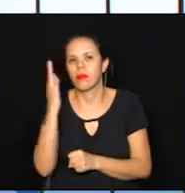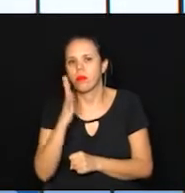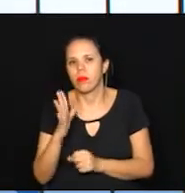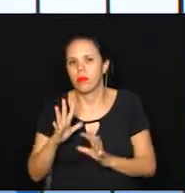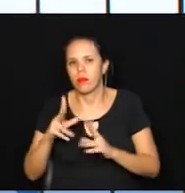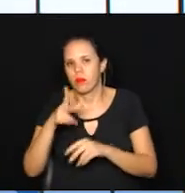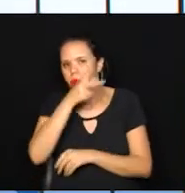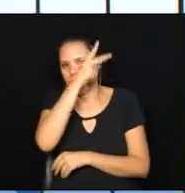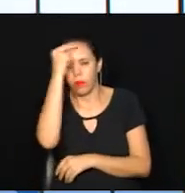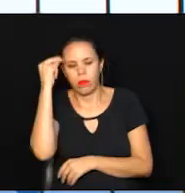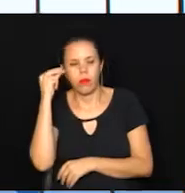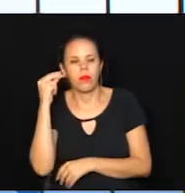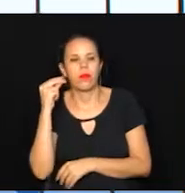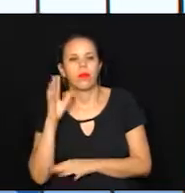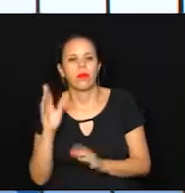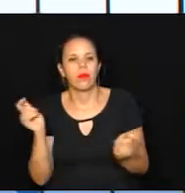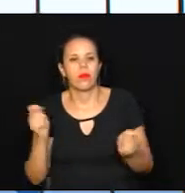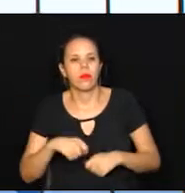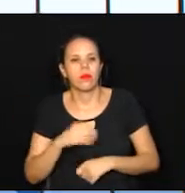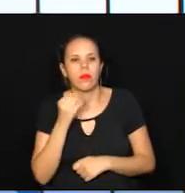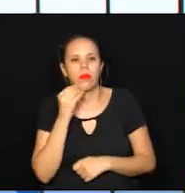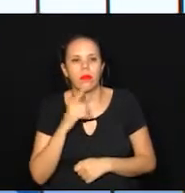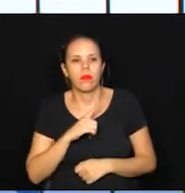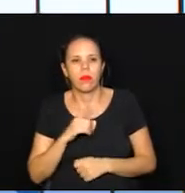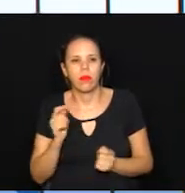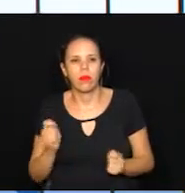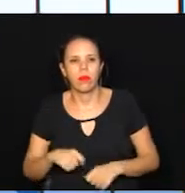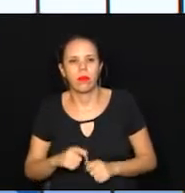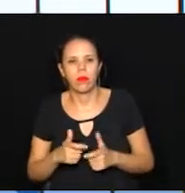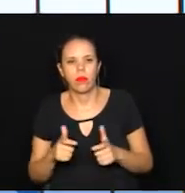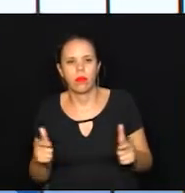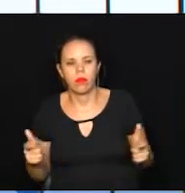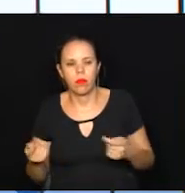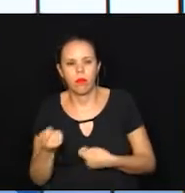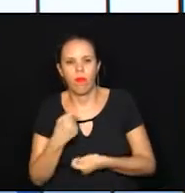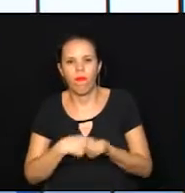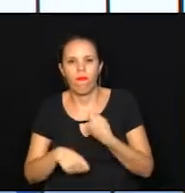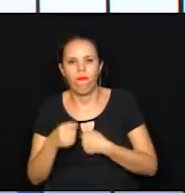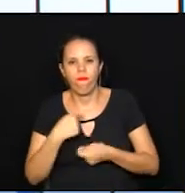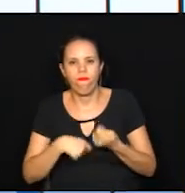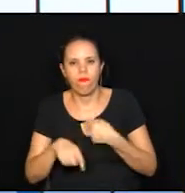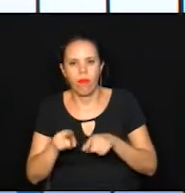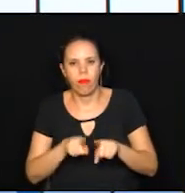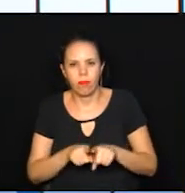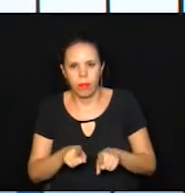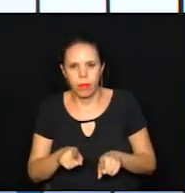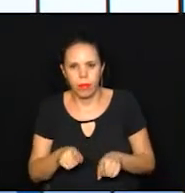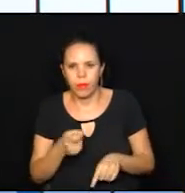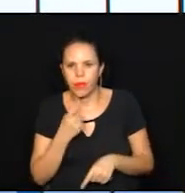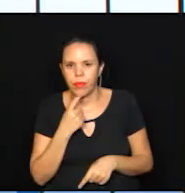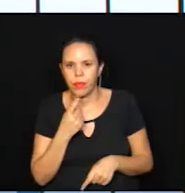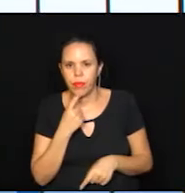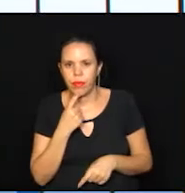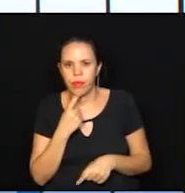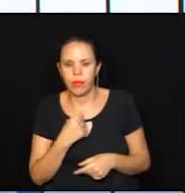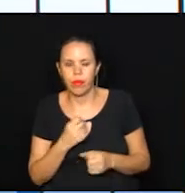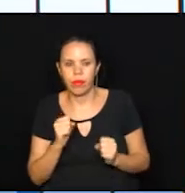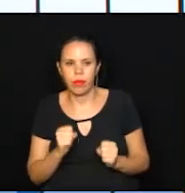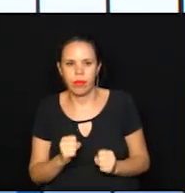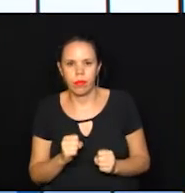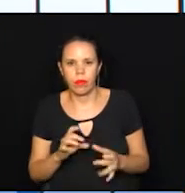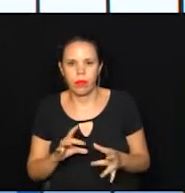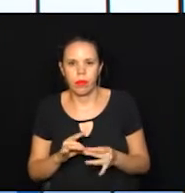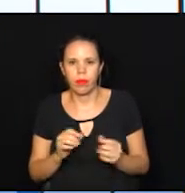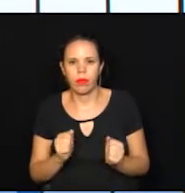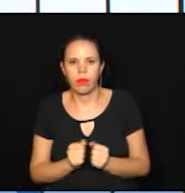Prefeitos, falando aí dessa possibilidade. Parece que avançam as negociações justamente para que Campinas possa,